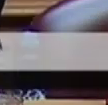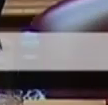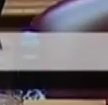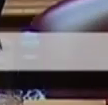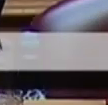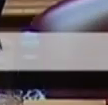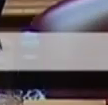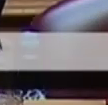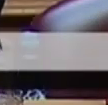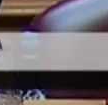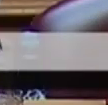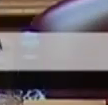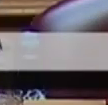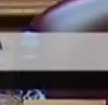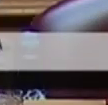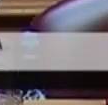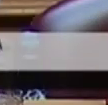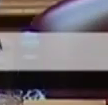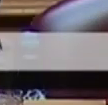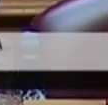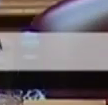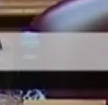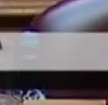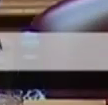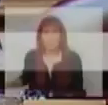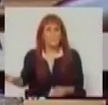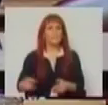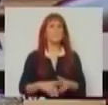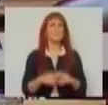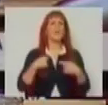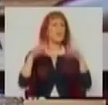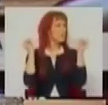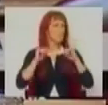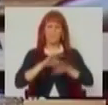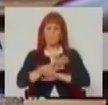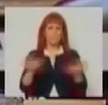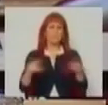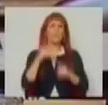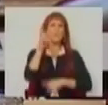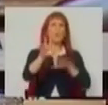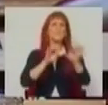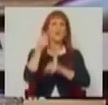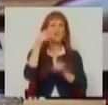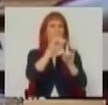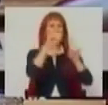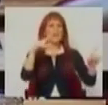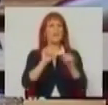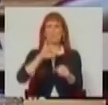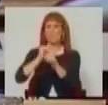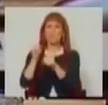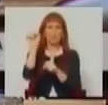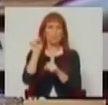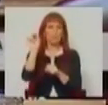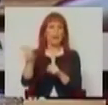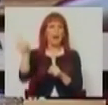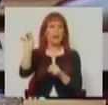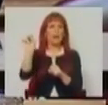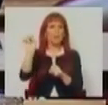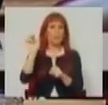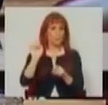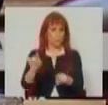que tivemos aqui sobre o sistema bancário e em que discordámos profundamente das opções para o Banif e o novo banco. O Sr. Ministro